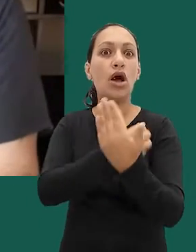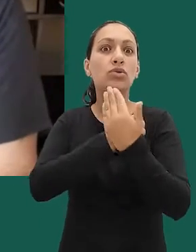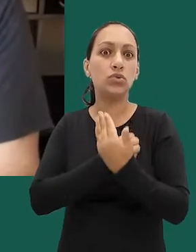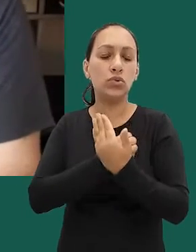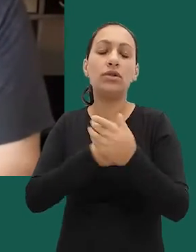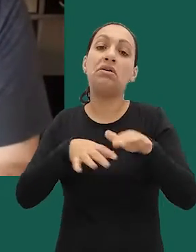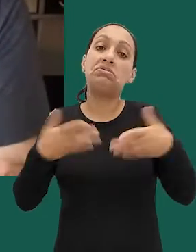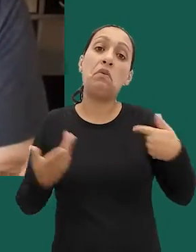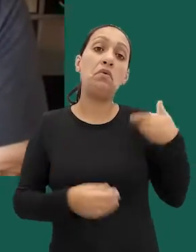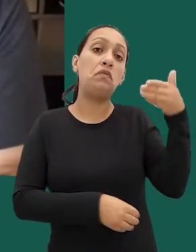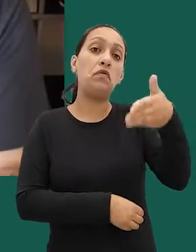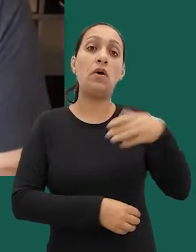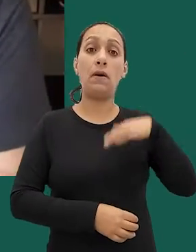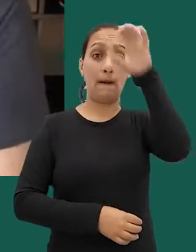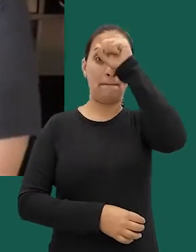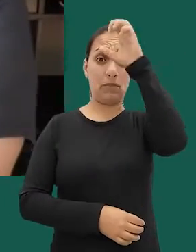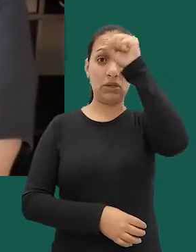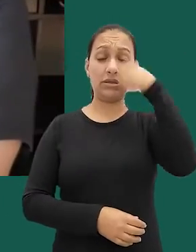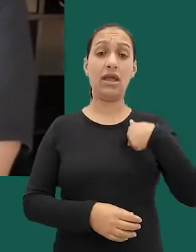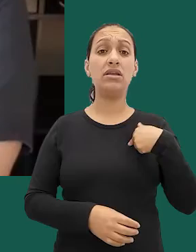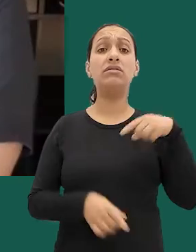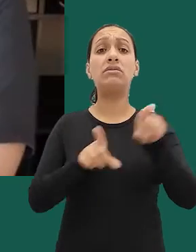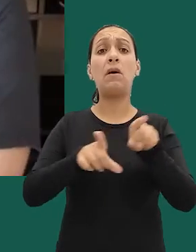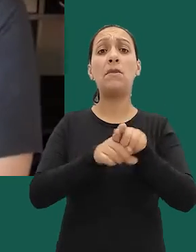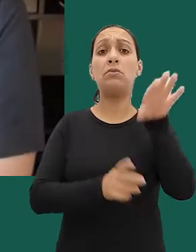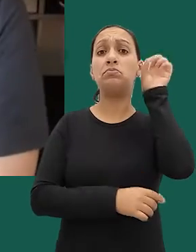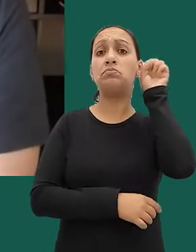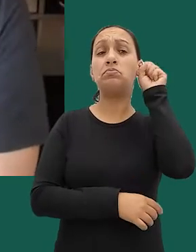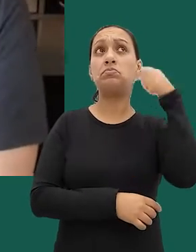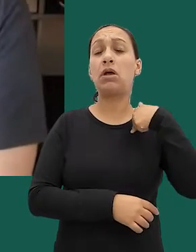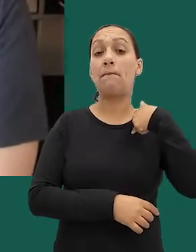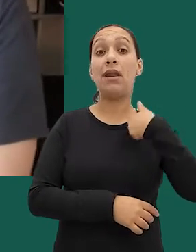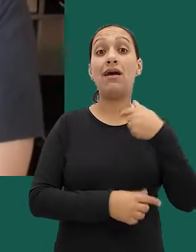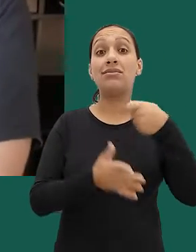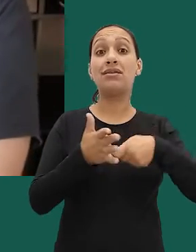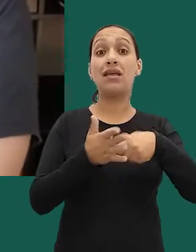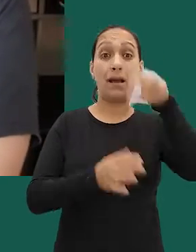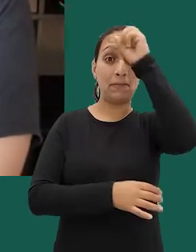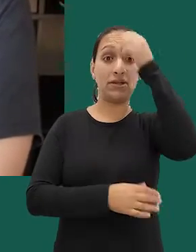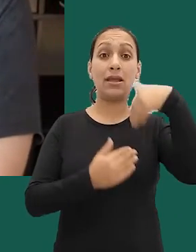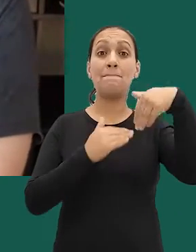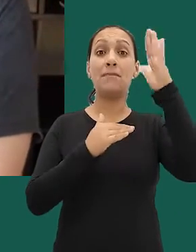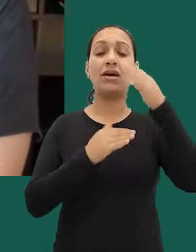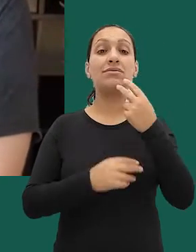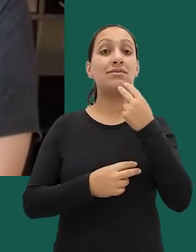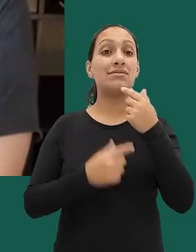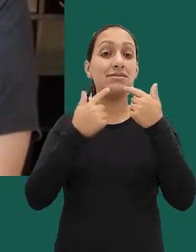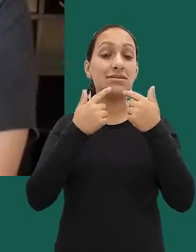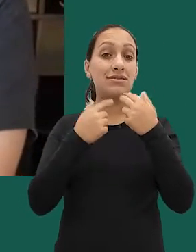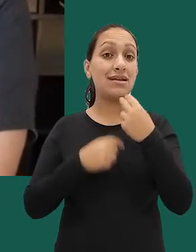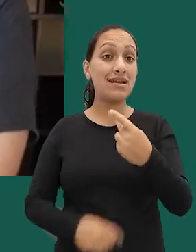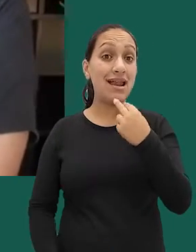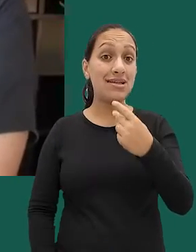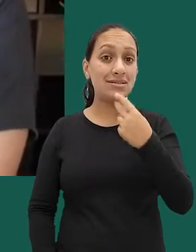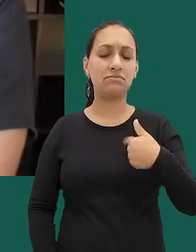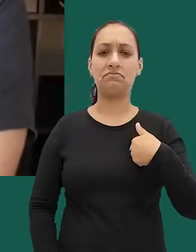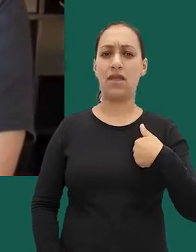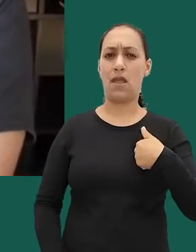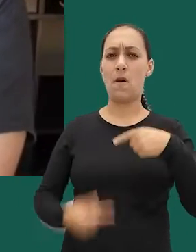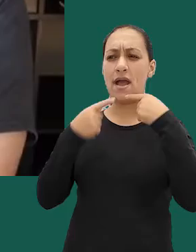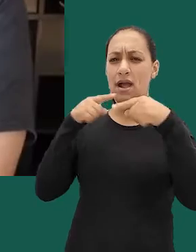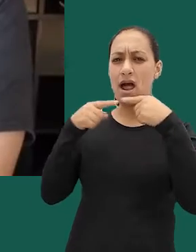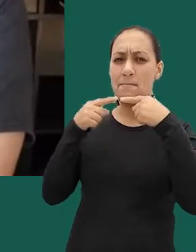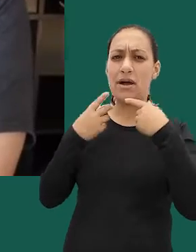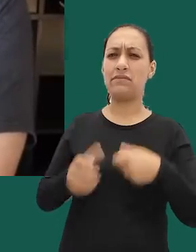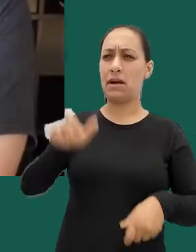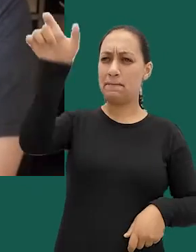lá simplesmente para aprender, escutar um pouco mais para aprender o inglês. Enquanto reclamava do apresentador, que falava de um tópico que não deveria